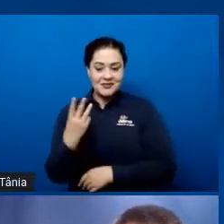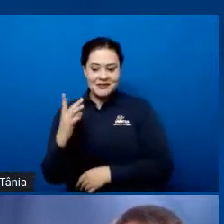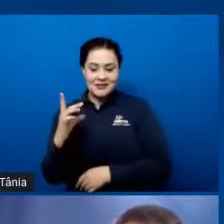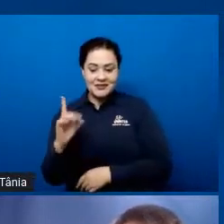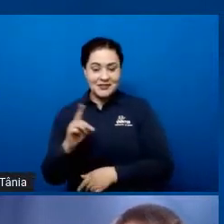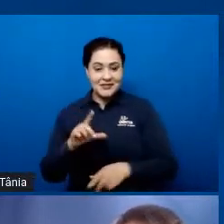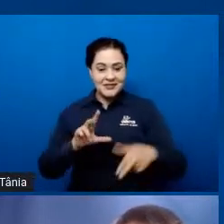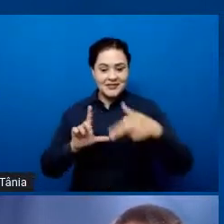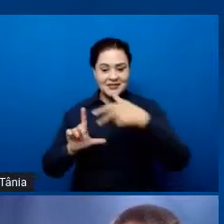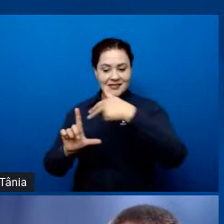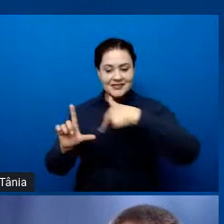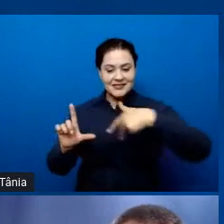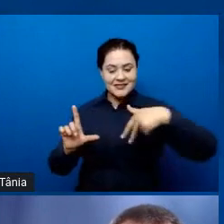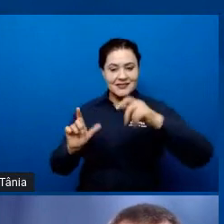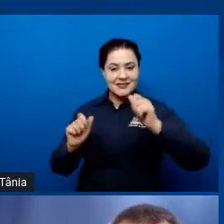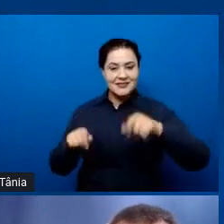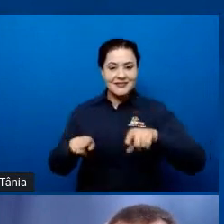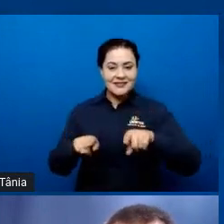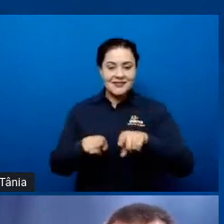fazer isso aí.